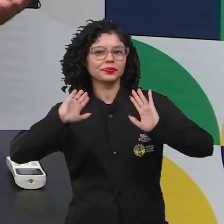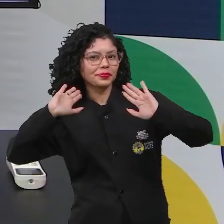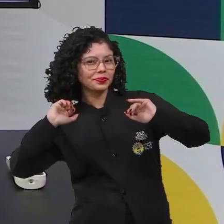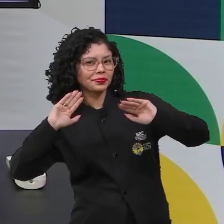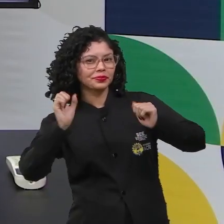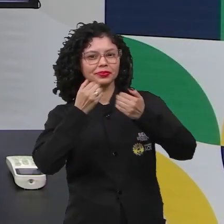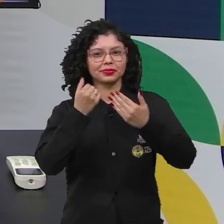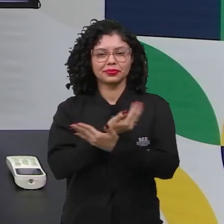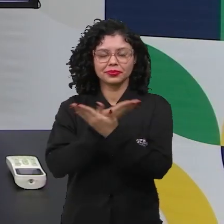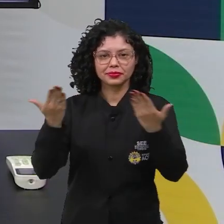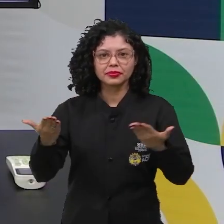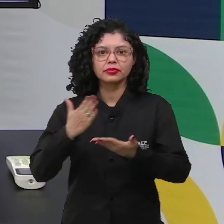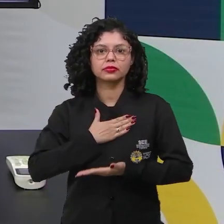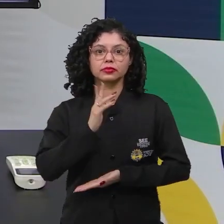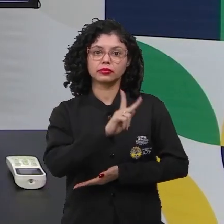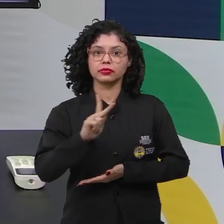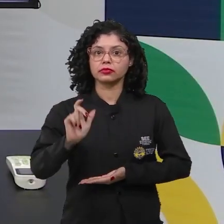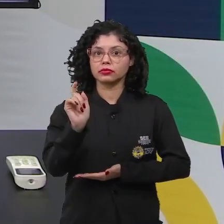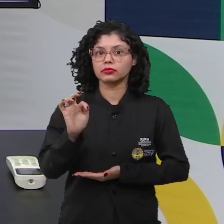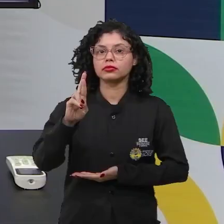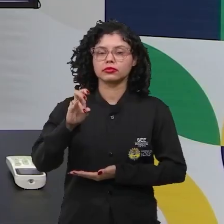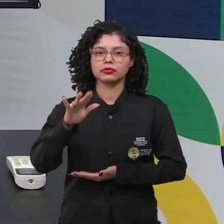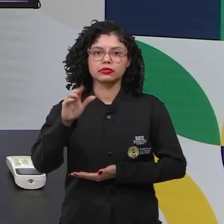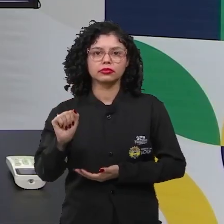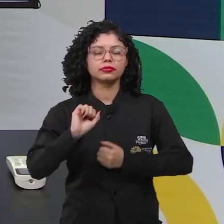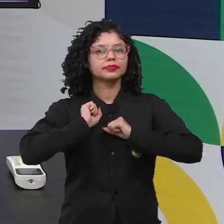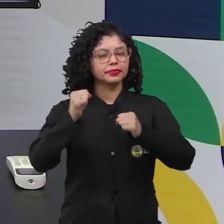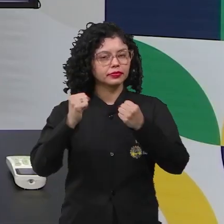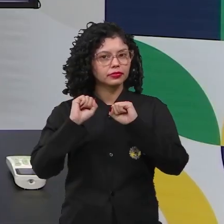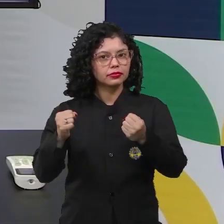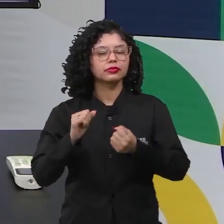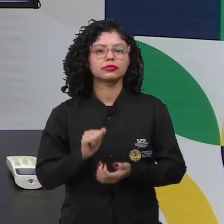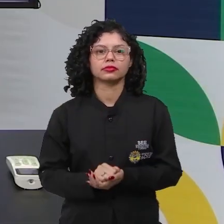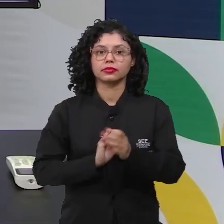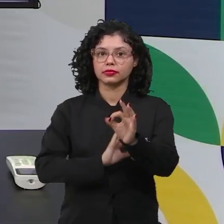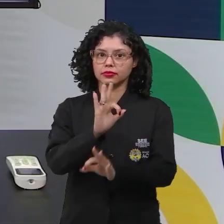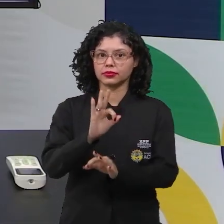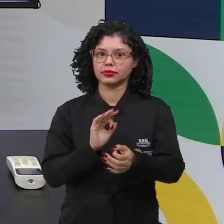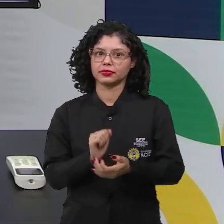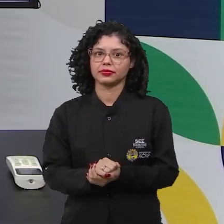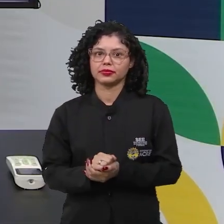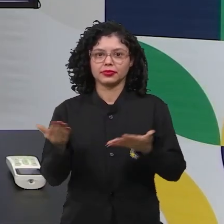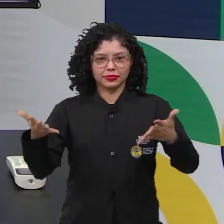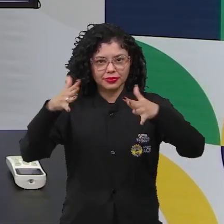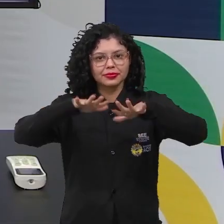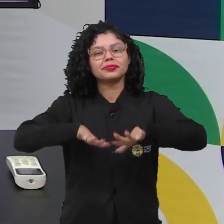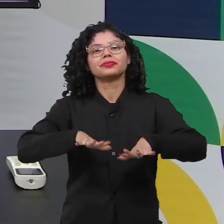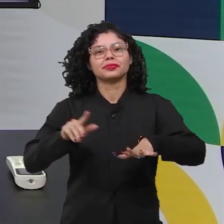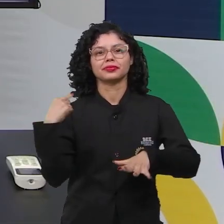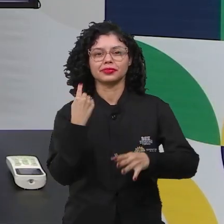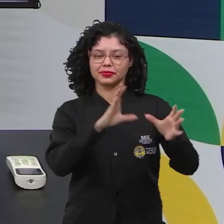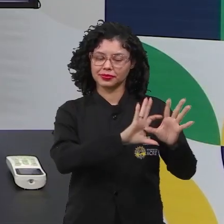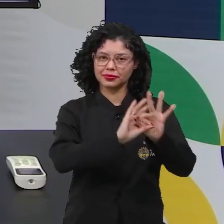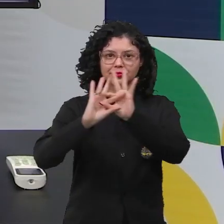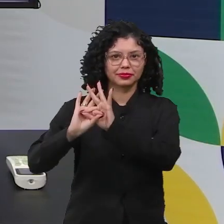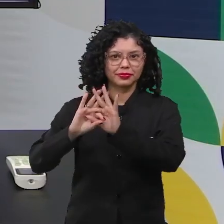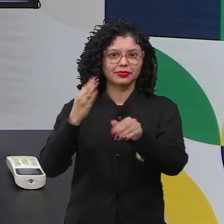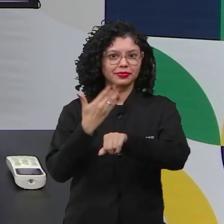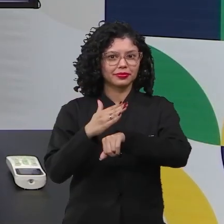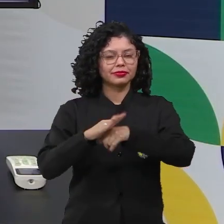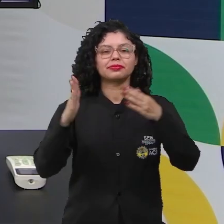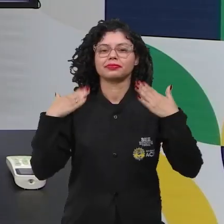E aí, tudo bem com vocês? Eu sou o André Vasconcelos, professor de Educação Física, pronto para lhe incluir dentro do contexto das